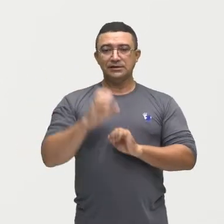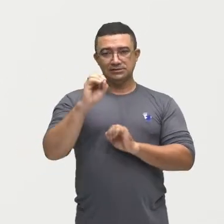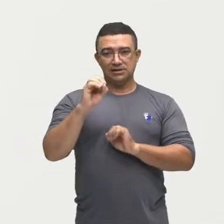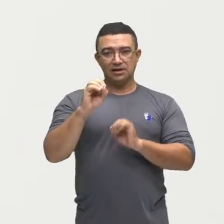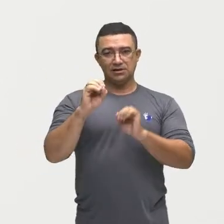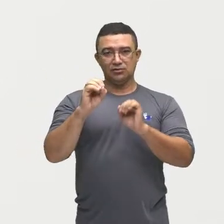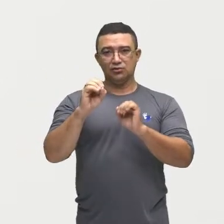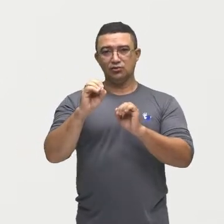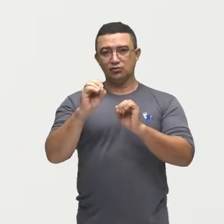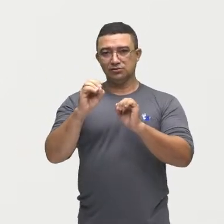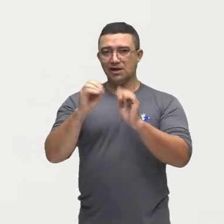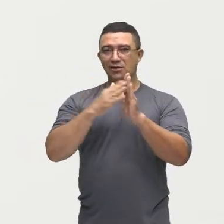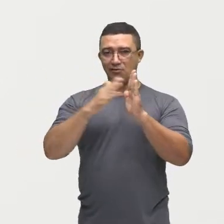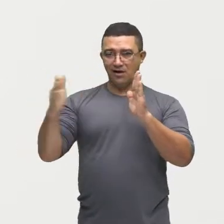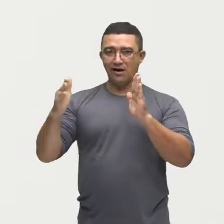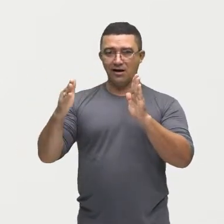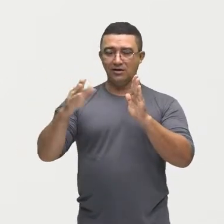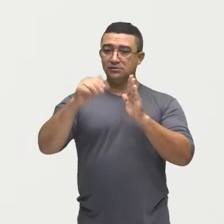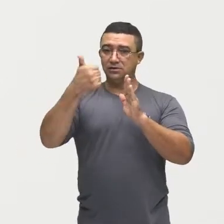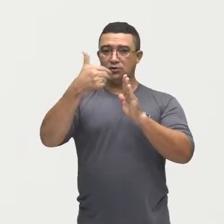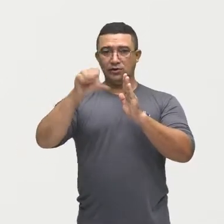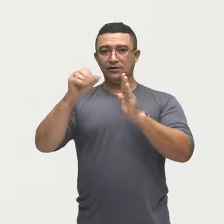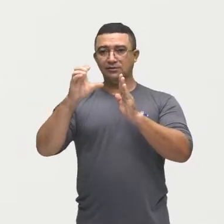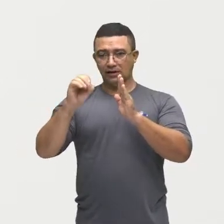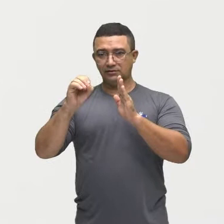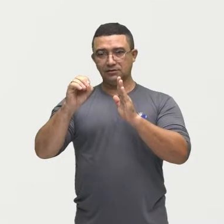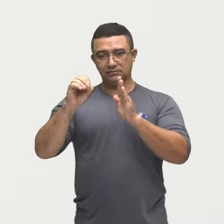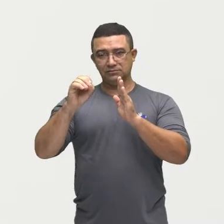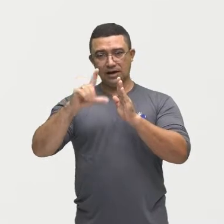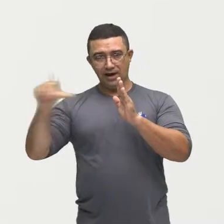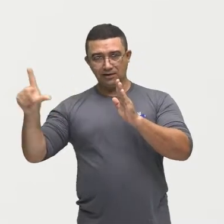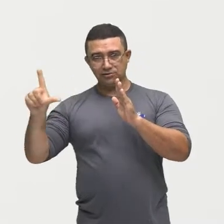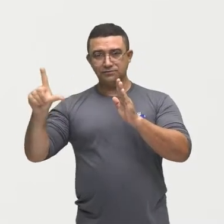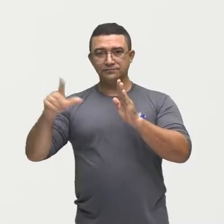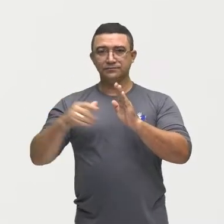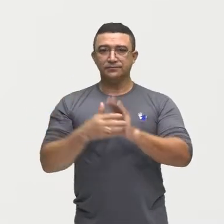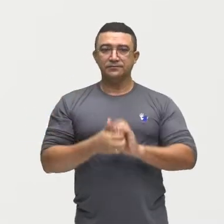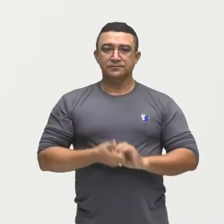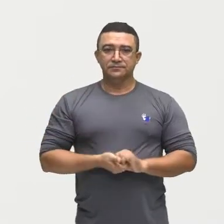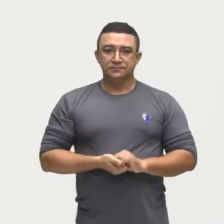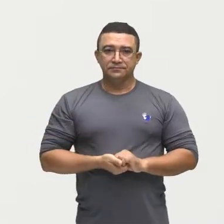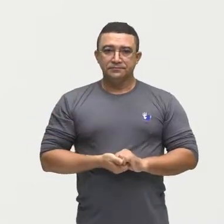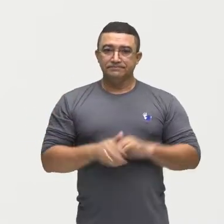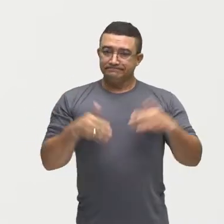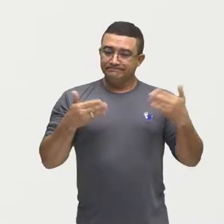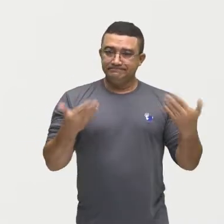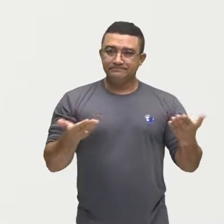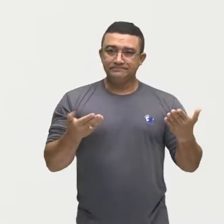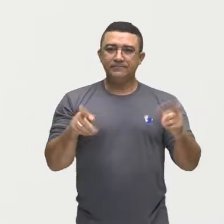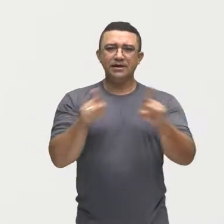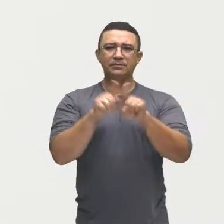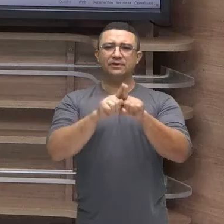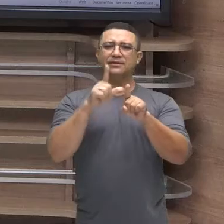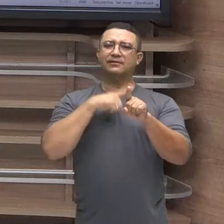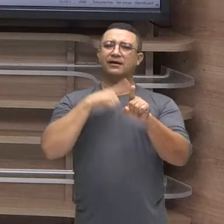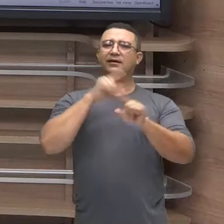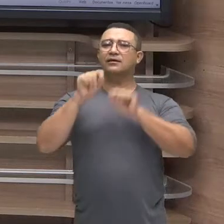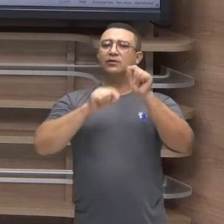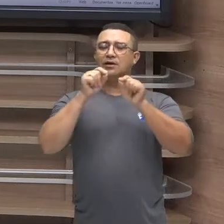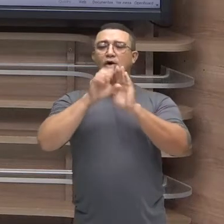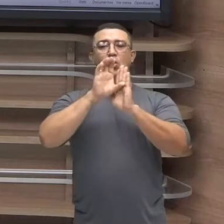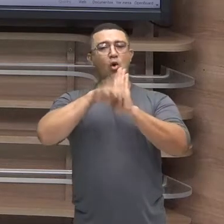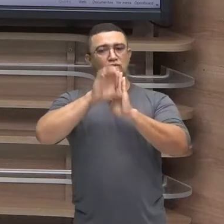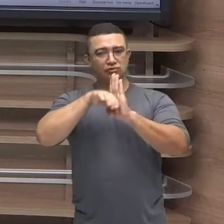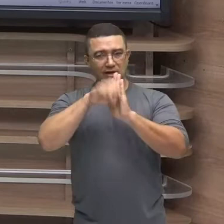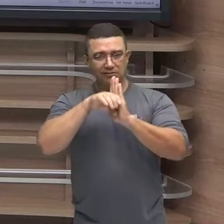90 os paralelos e agora o meridiano de 0 a 180. Então, a gente tem aí também a definição,